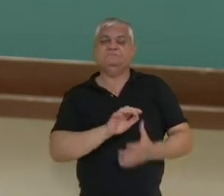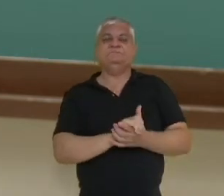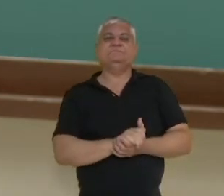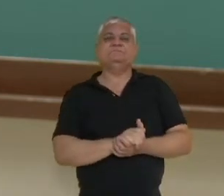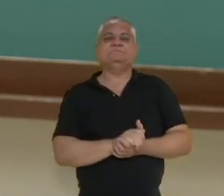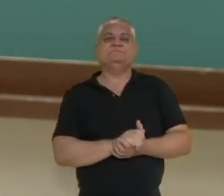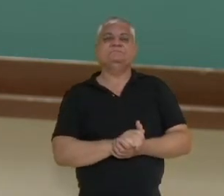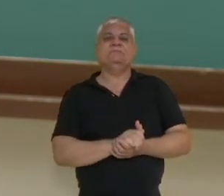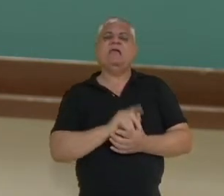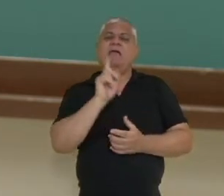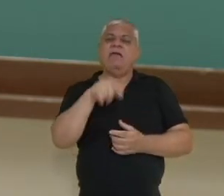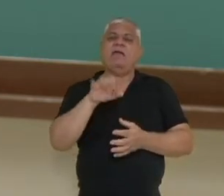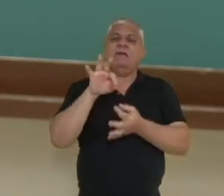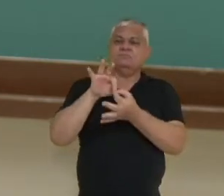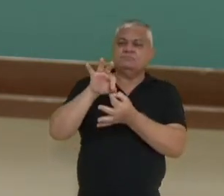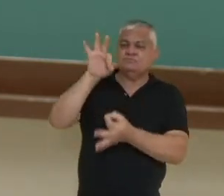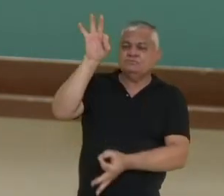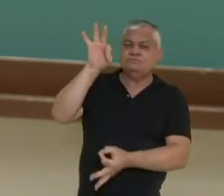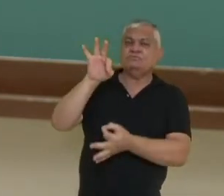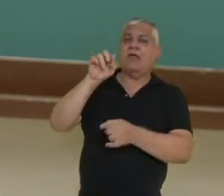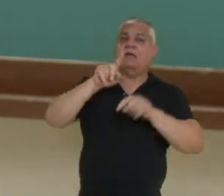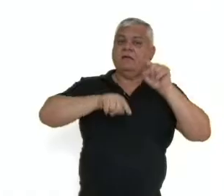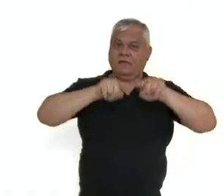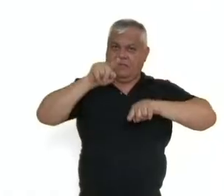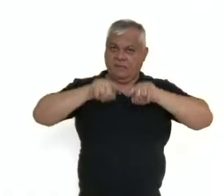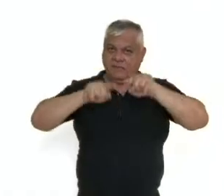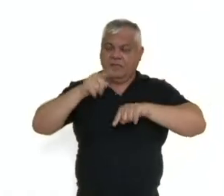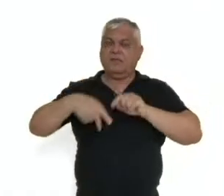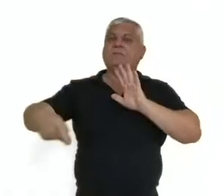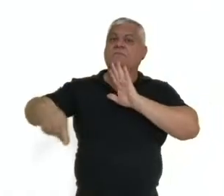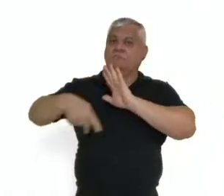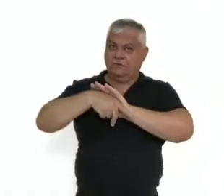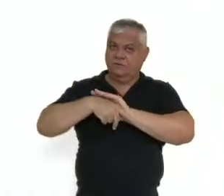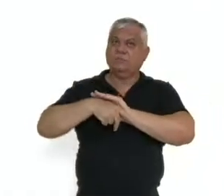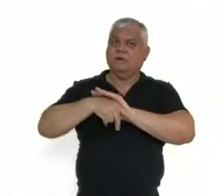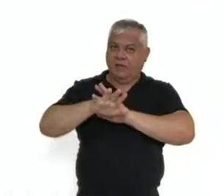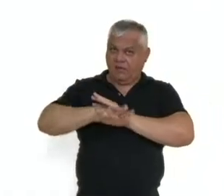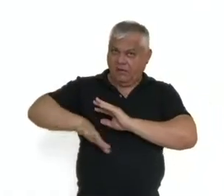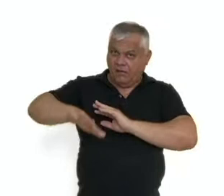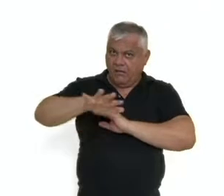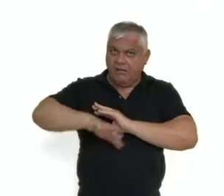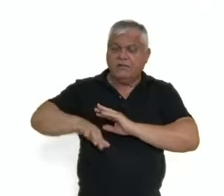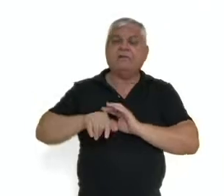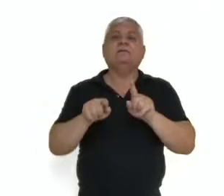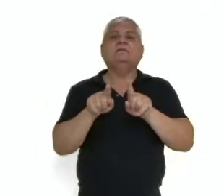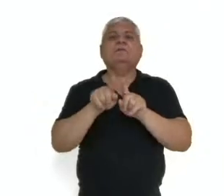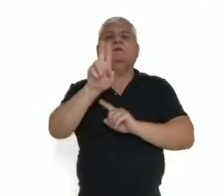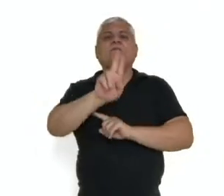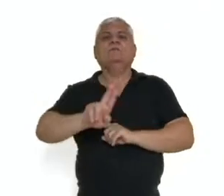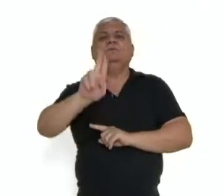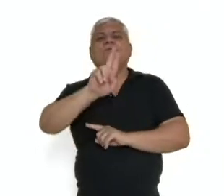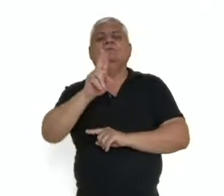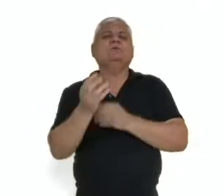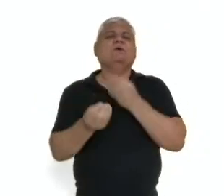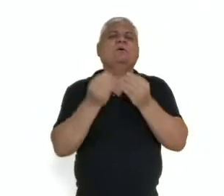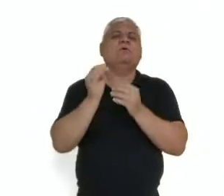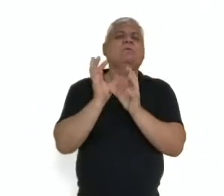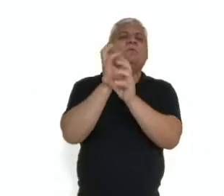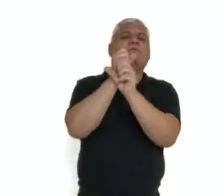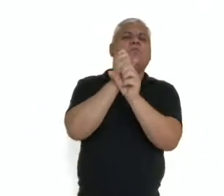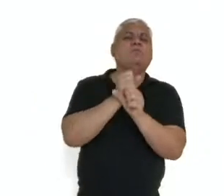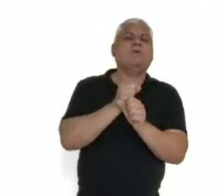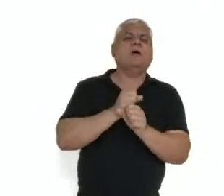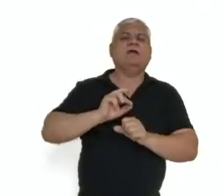amplitude é uma medida estatística também que podemos utilizar calculando